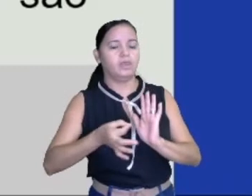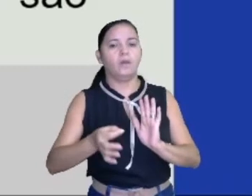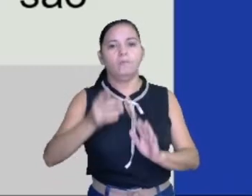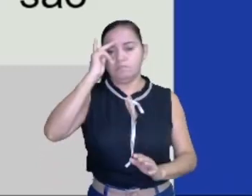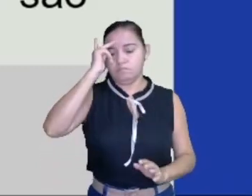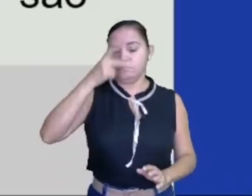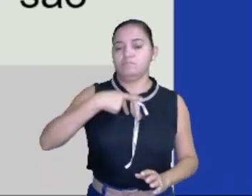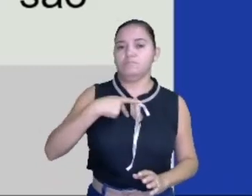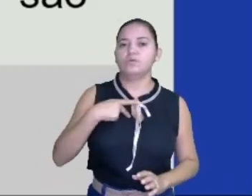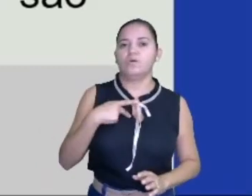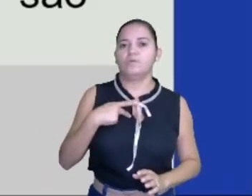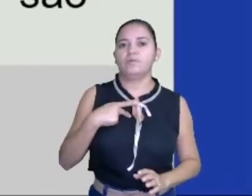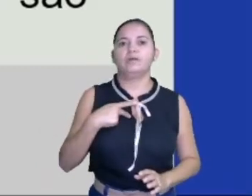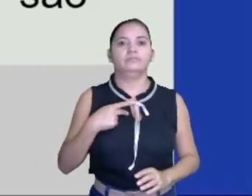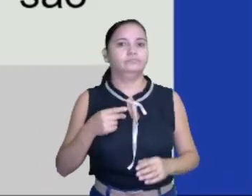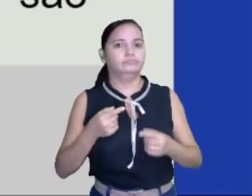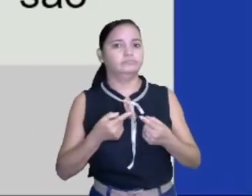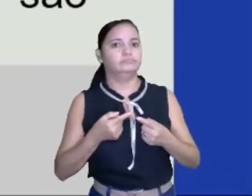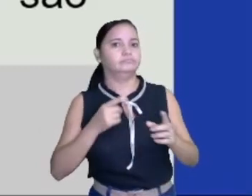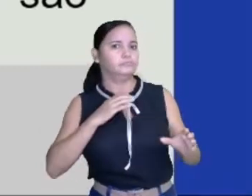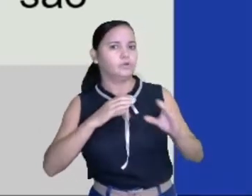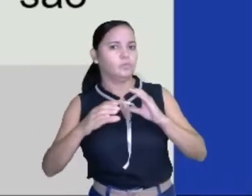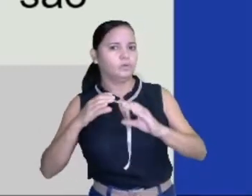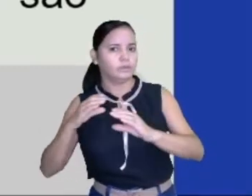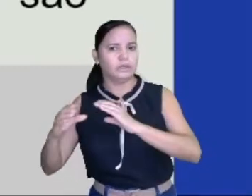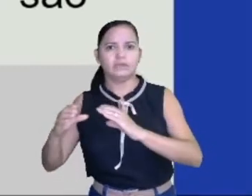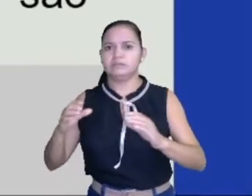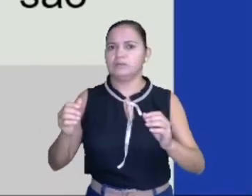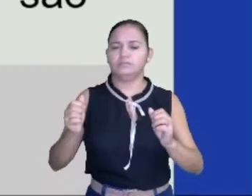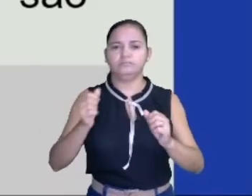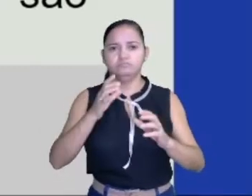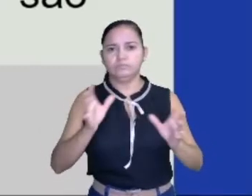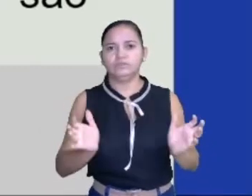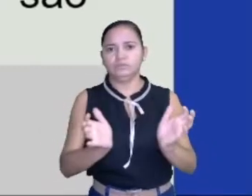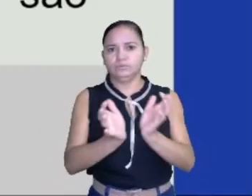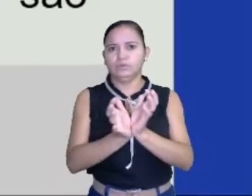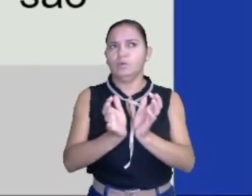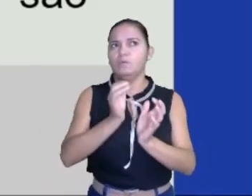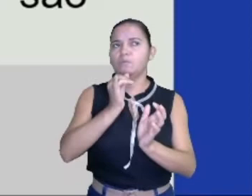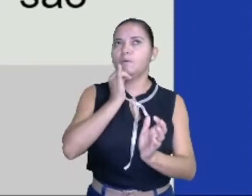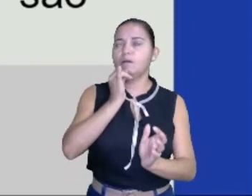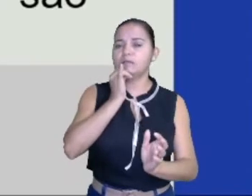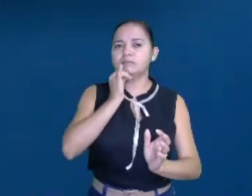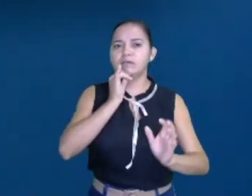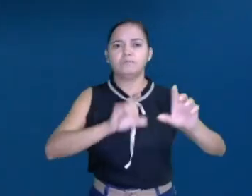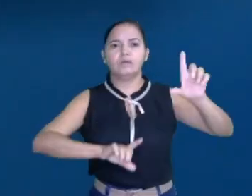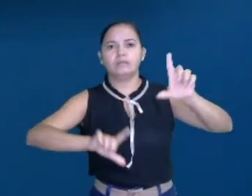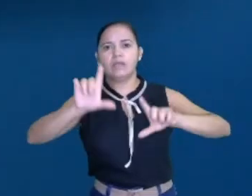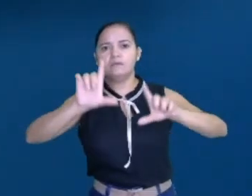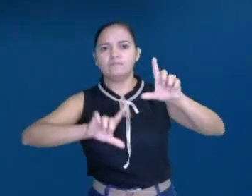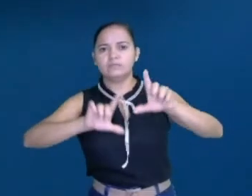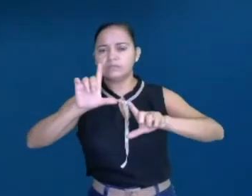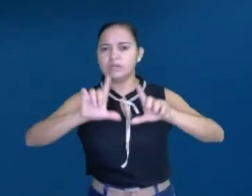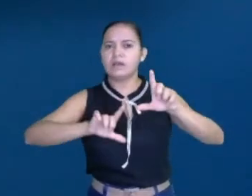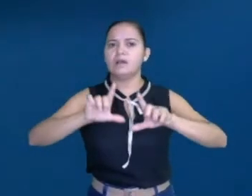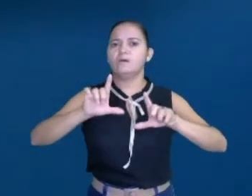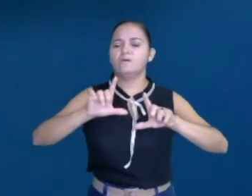são veiculadas pelos meios de comunicação em massa, geralmente as TVs, né? A massa é